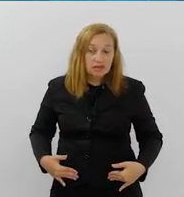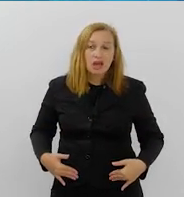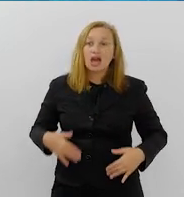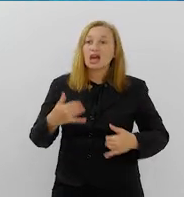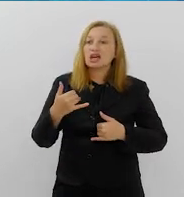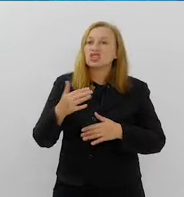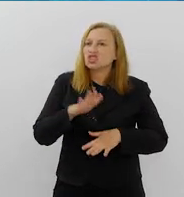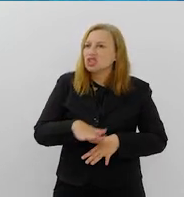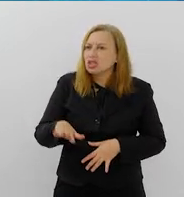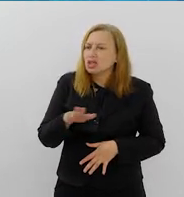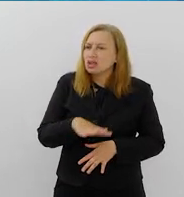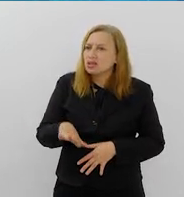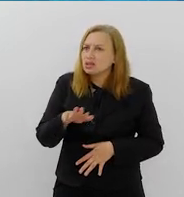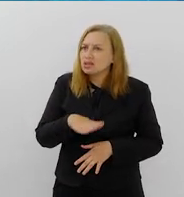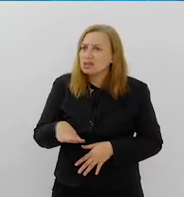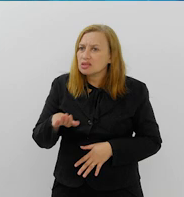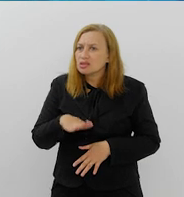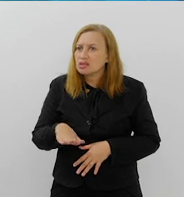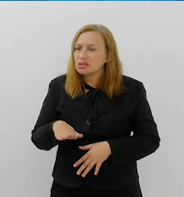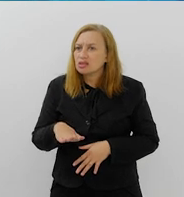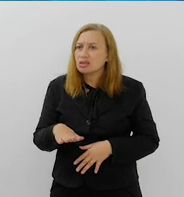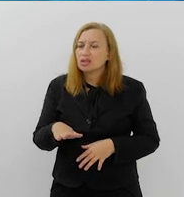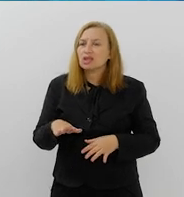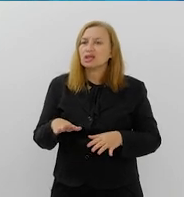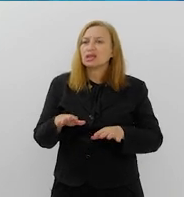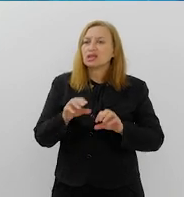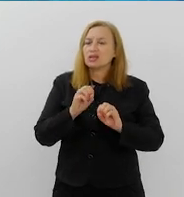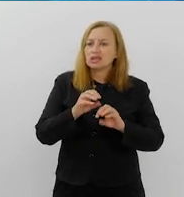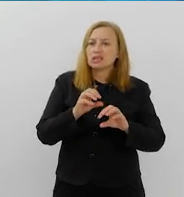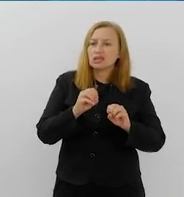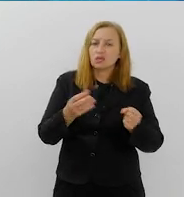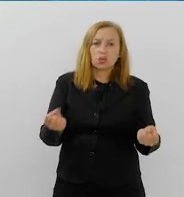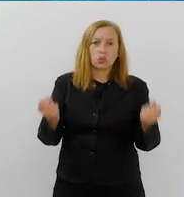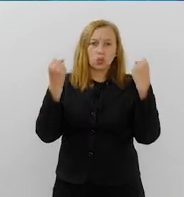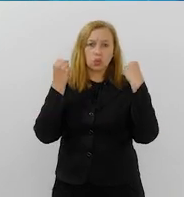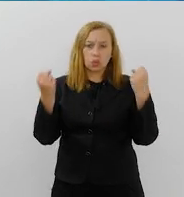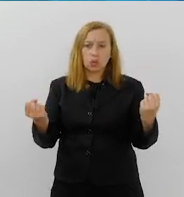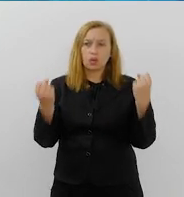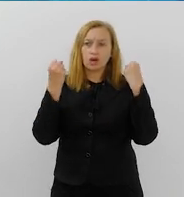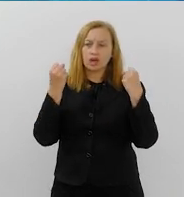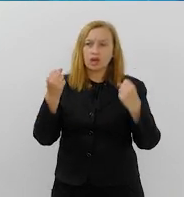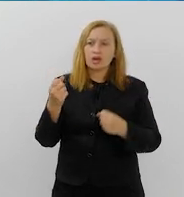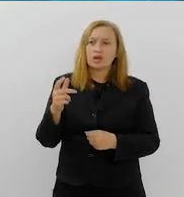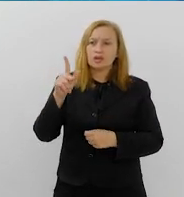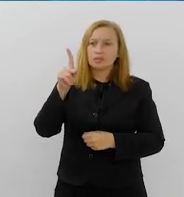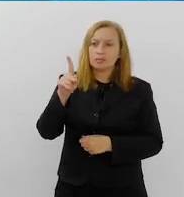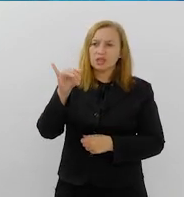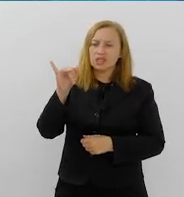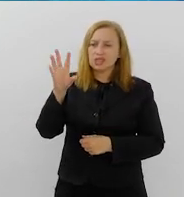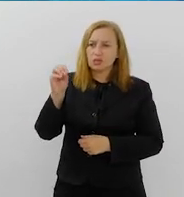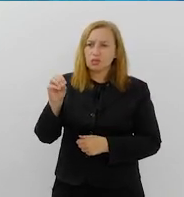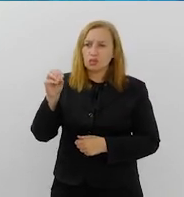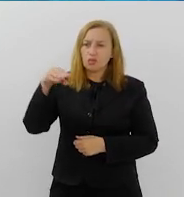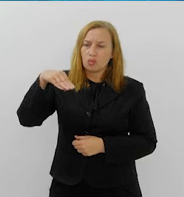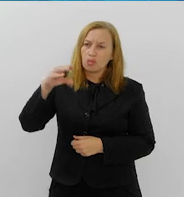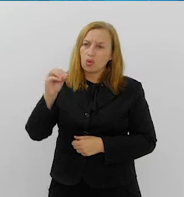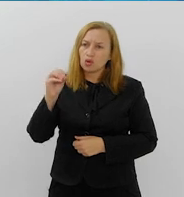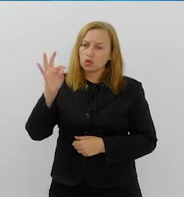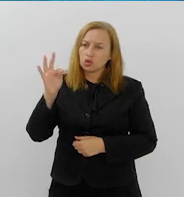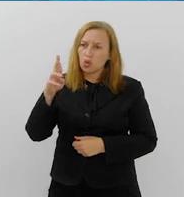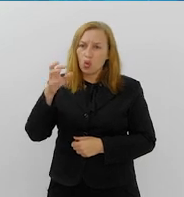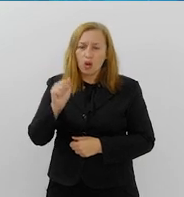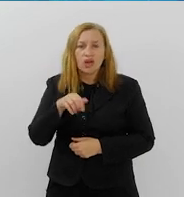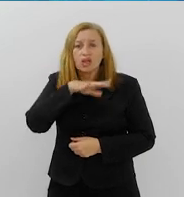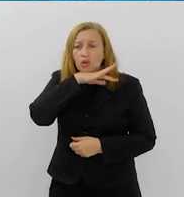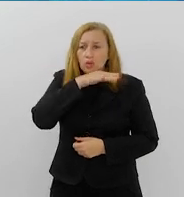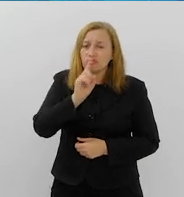né? As crianças estão na aula de educação física, as habilidades psicomotoras estão ruins, porque